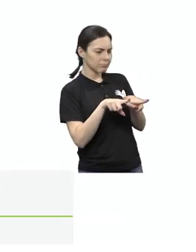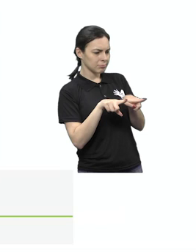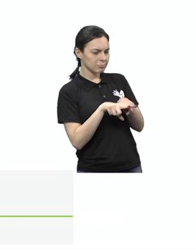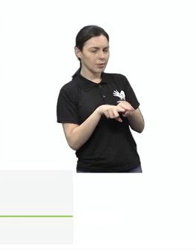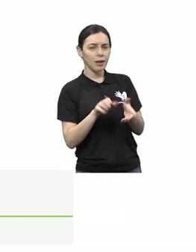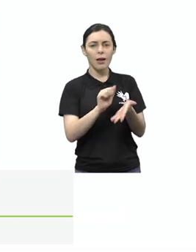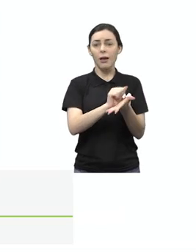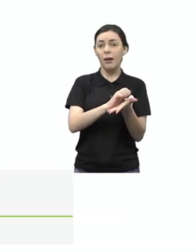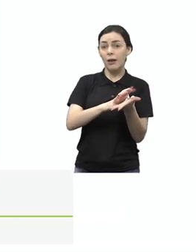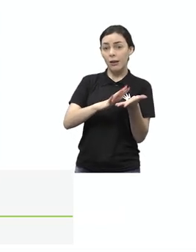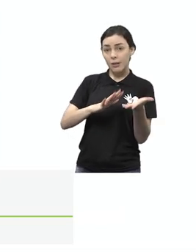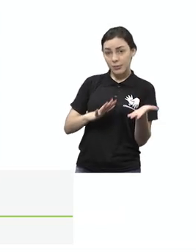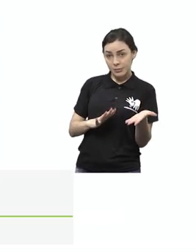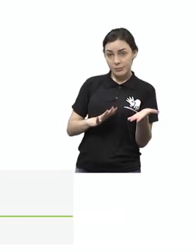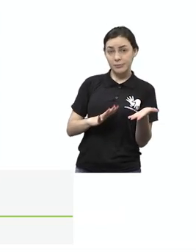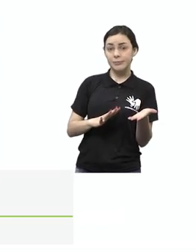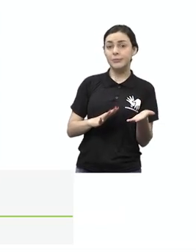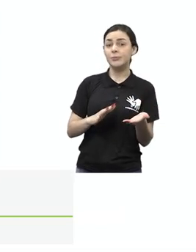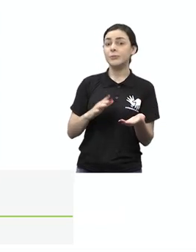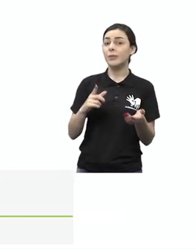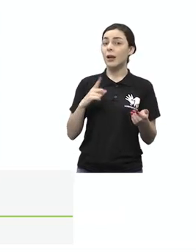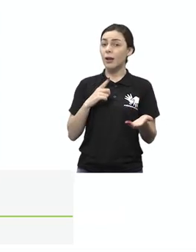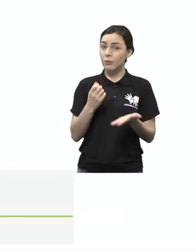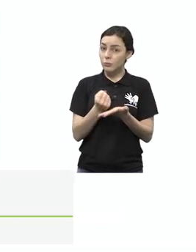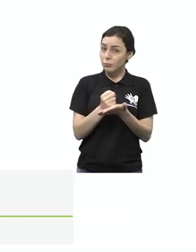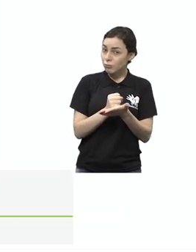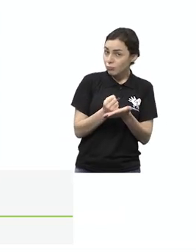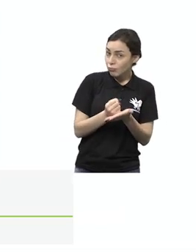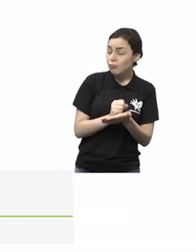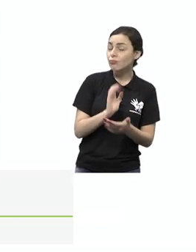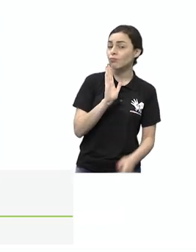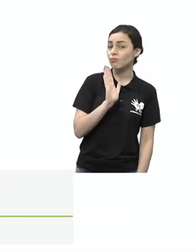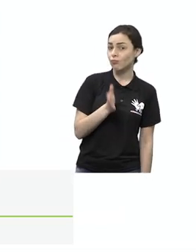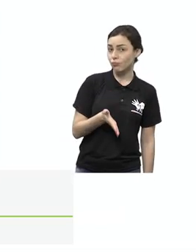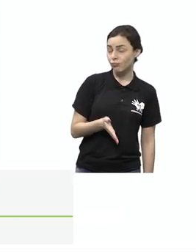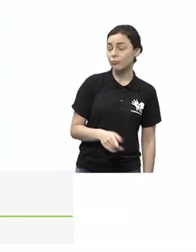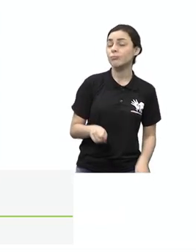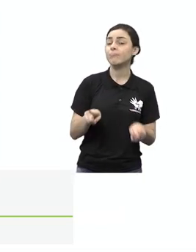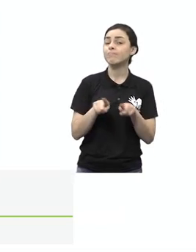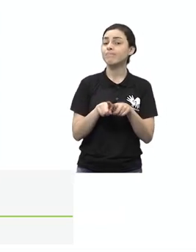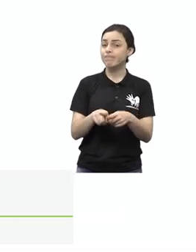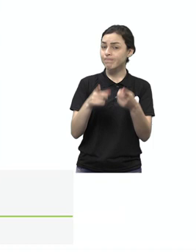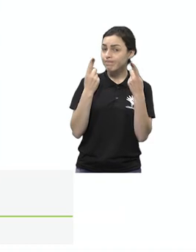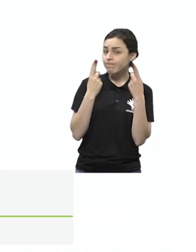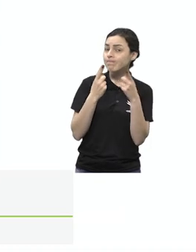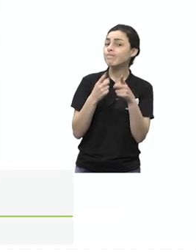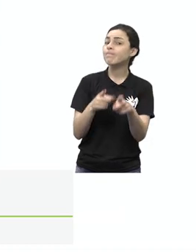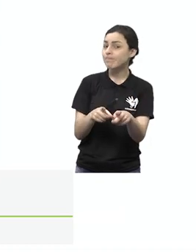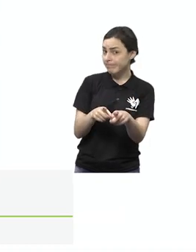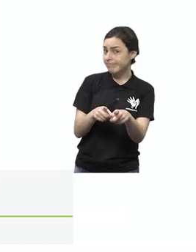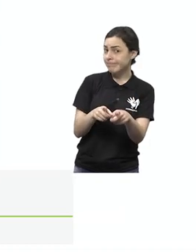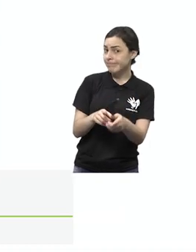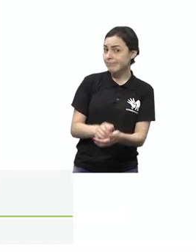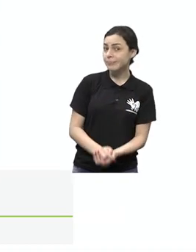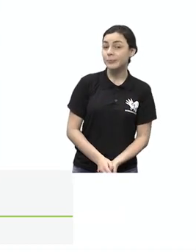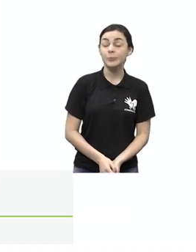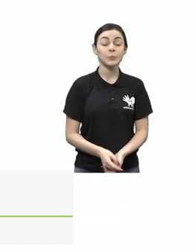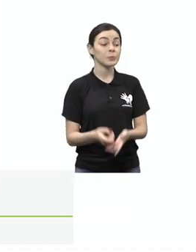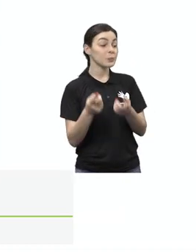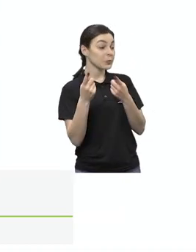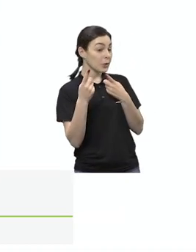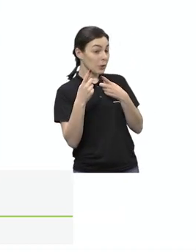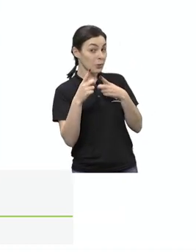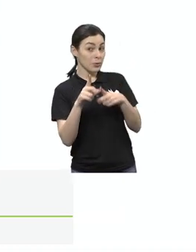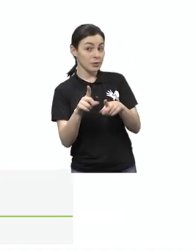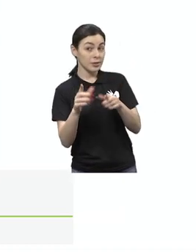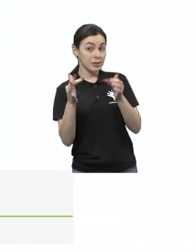anteriores. Também. Fizemos a atividade. Acabamos de fazer o jogo. E fizemos o nosso desafio